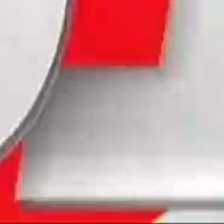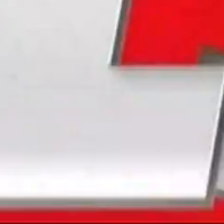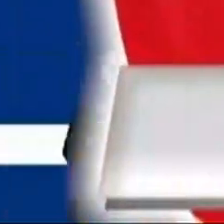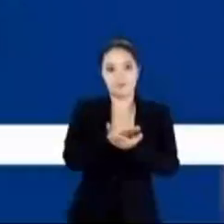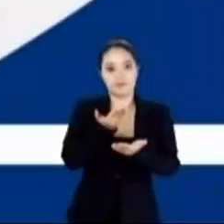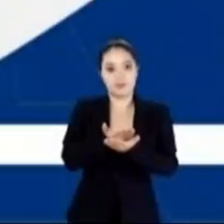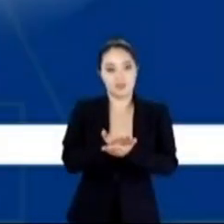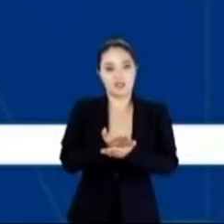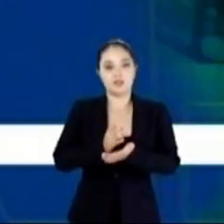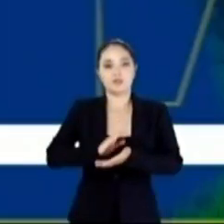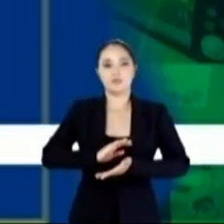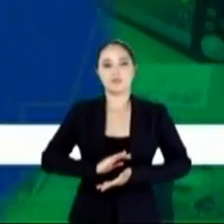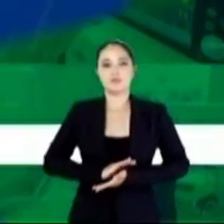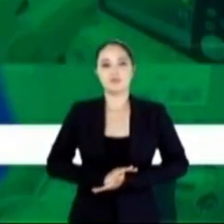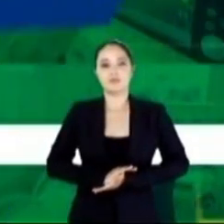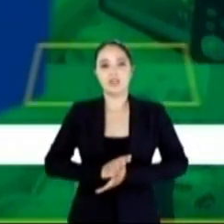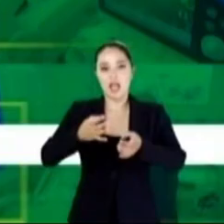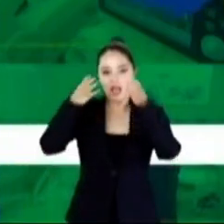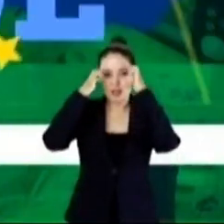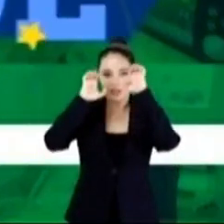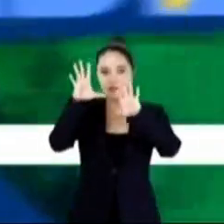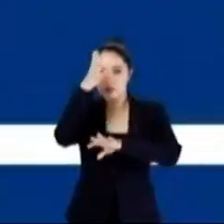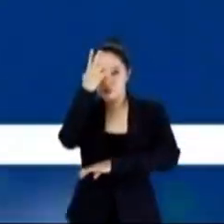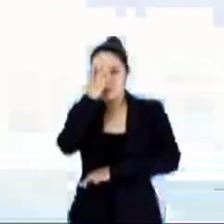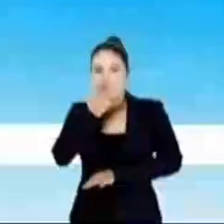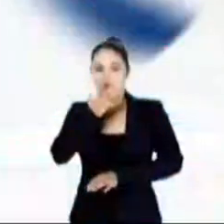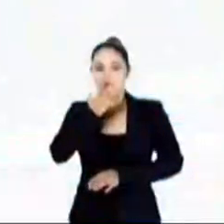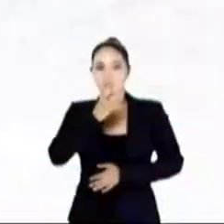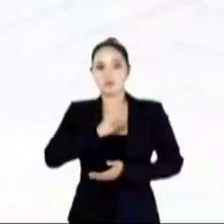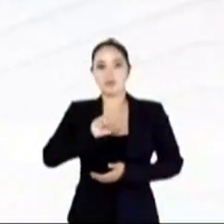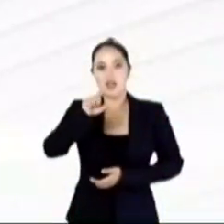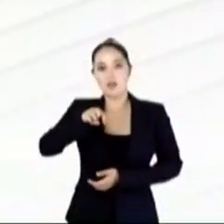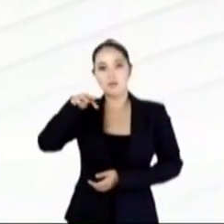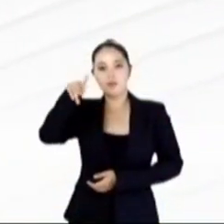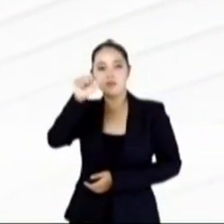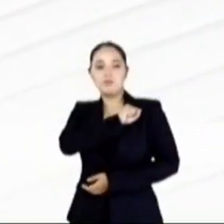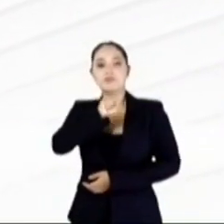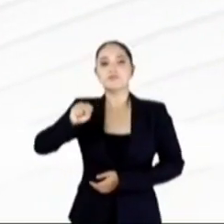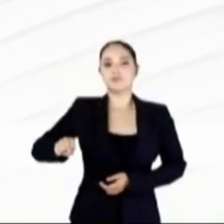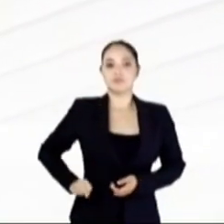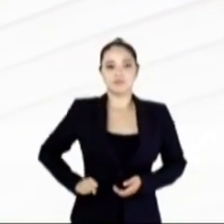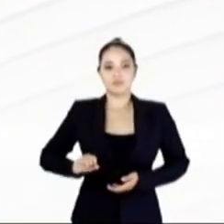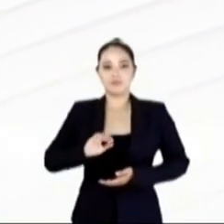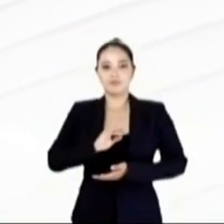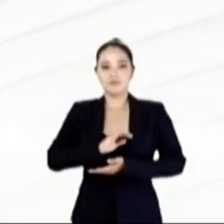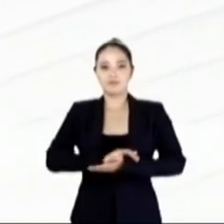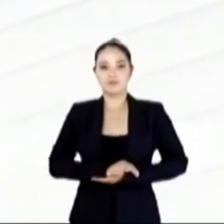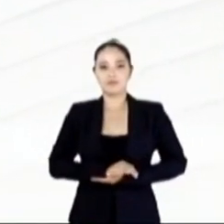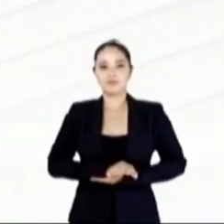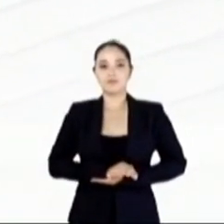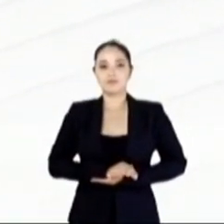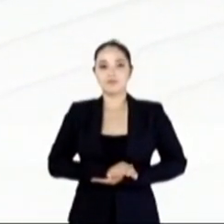escolas. Ética, seriedade. É Mocca senador.